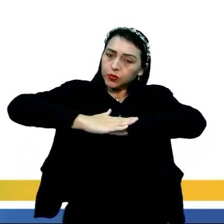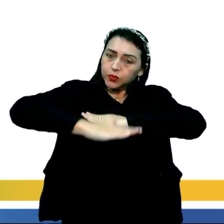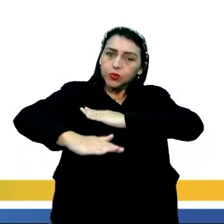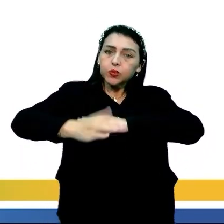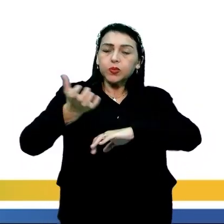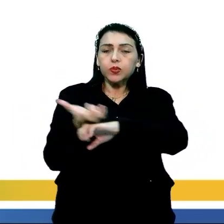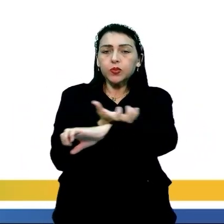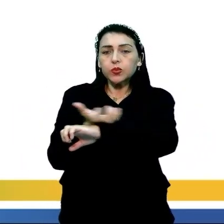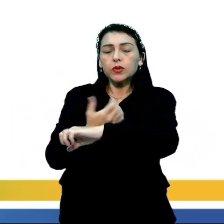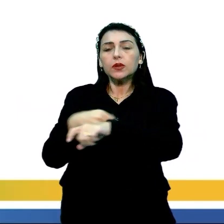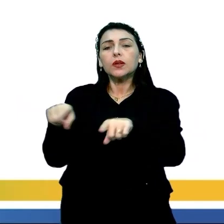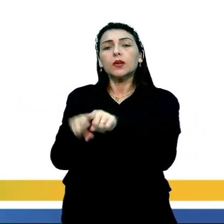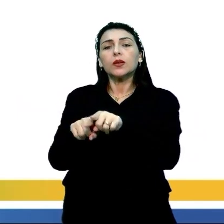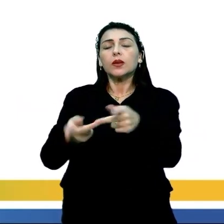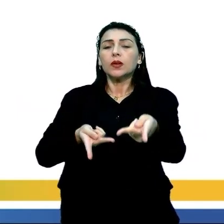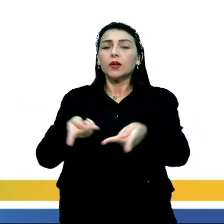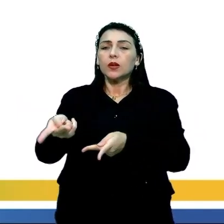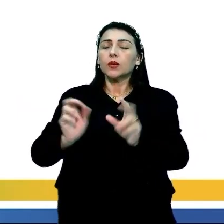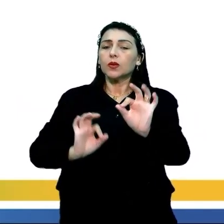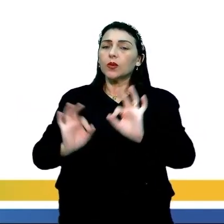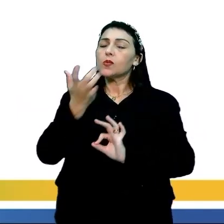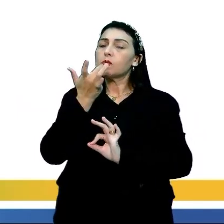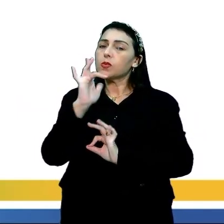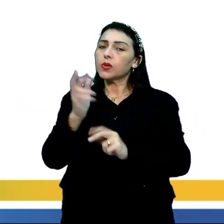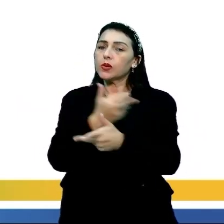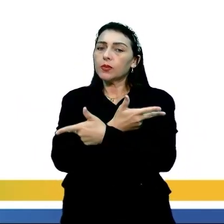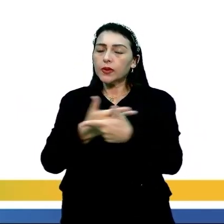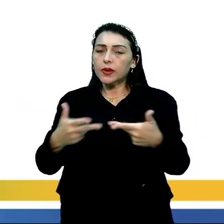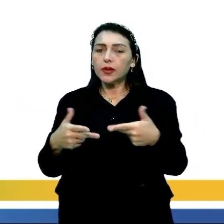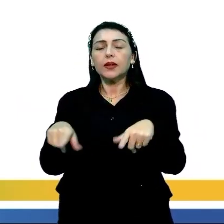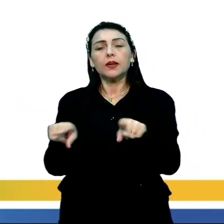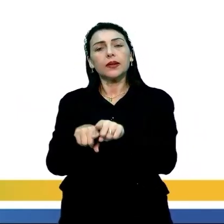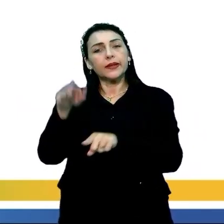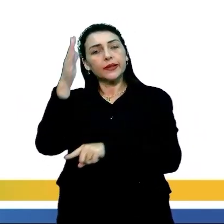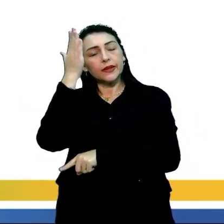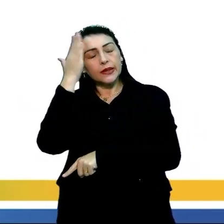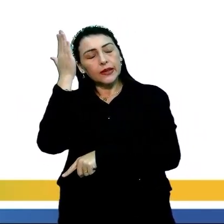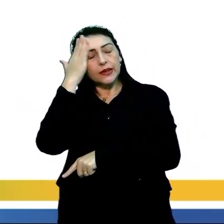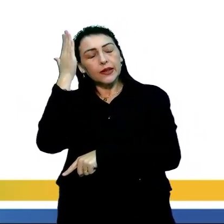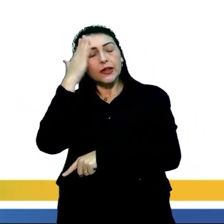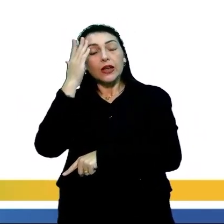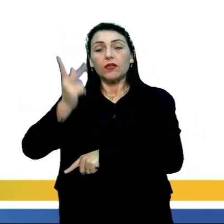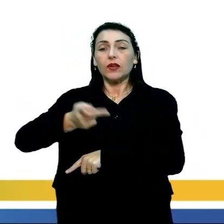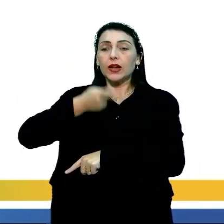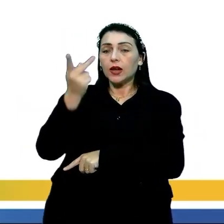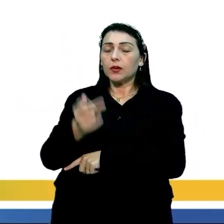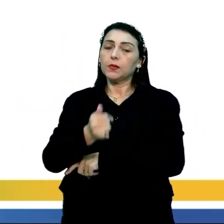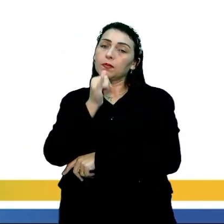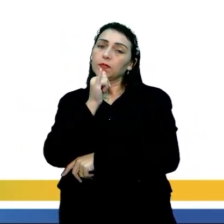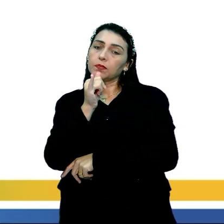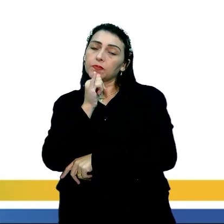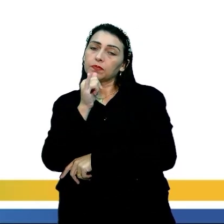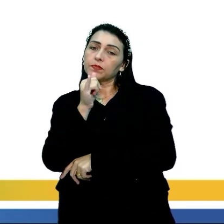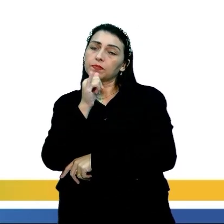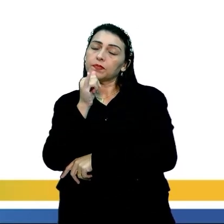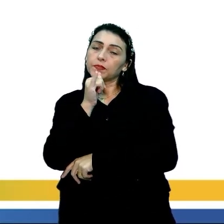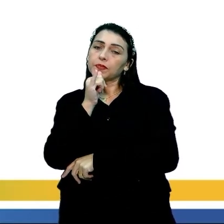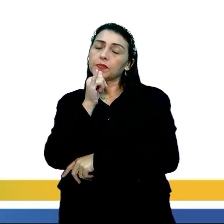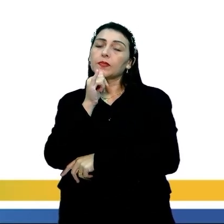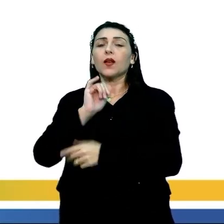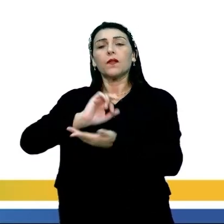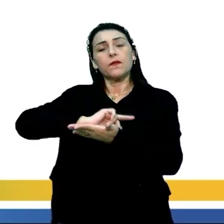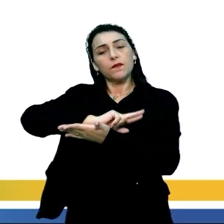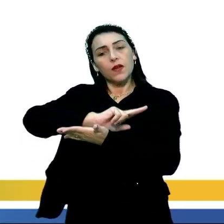a implantação de projetos de mineração. Logo, entende-se que esse domínio, a gente está falando, por exemplo, de um domínio aí